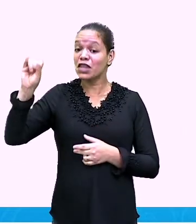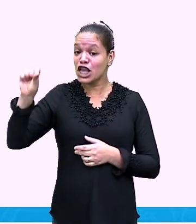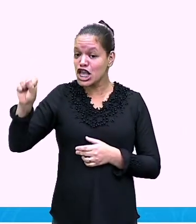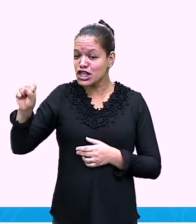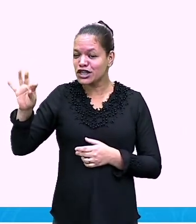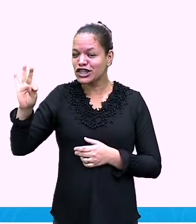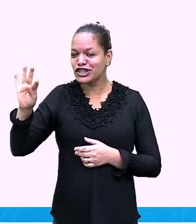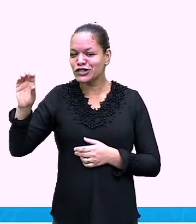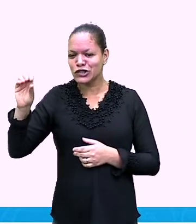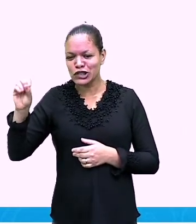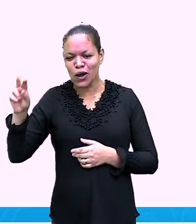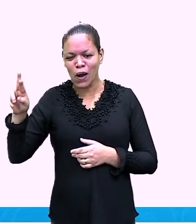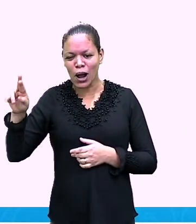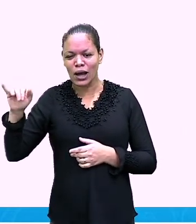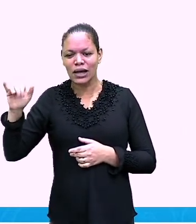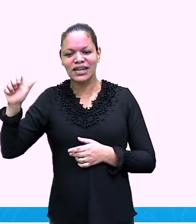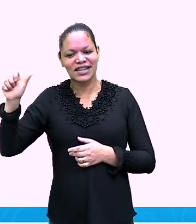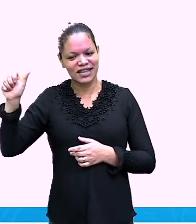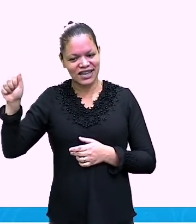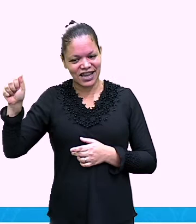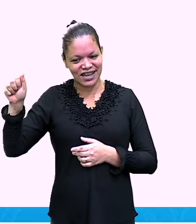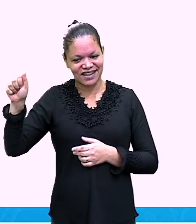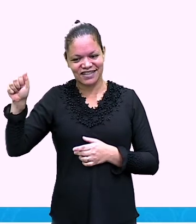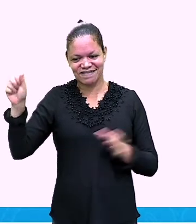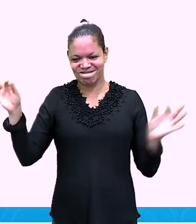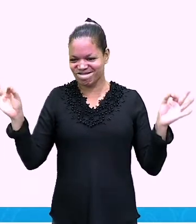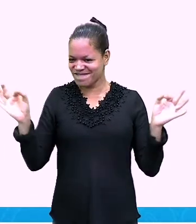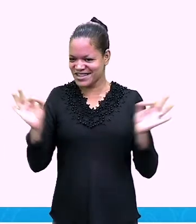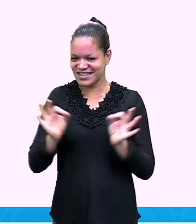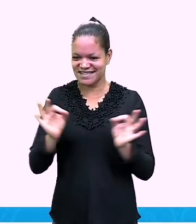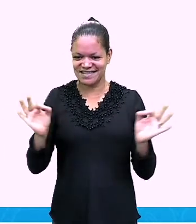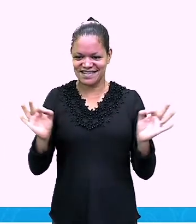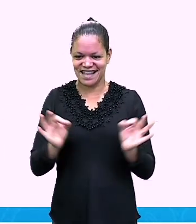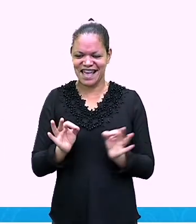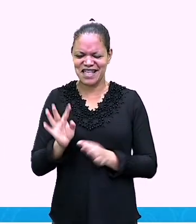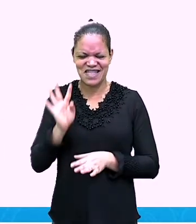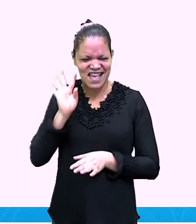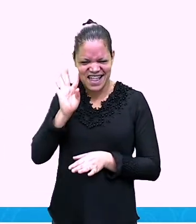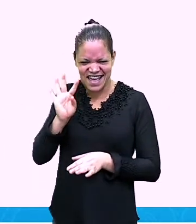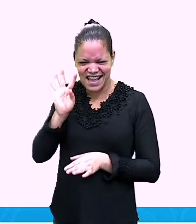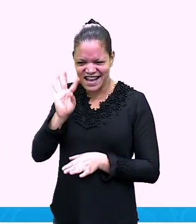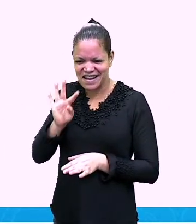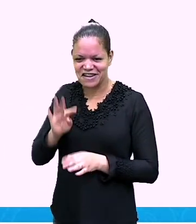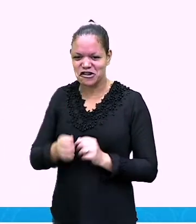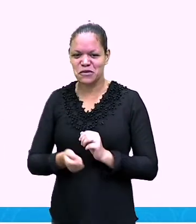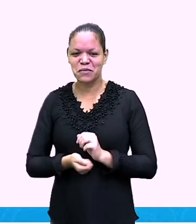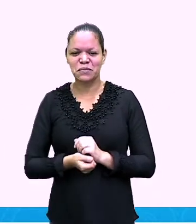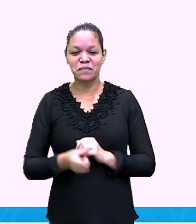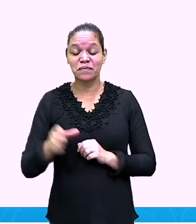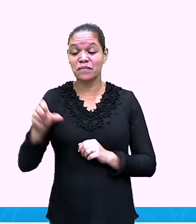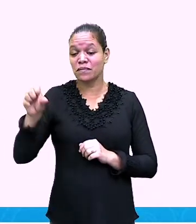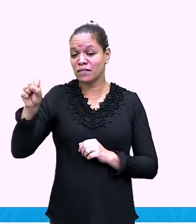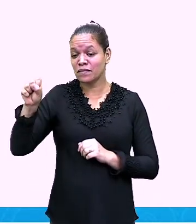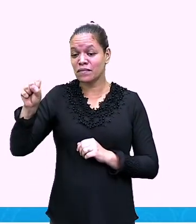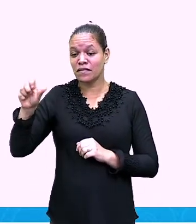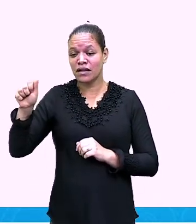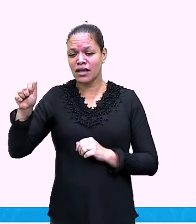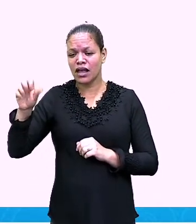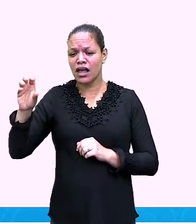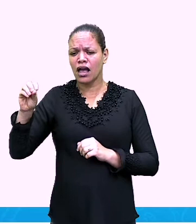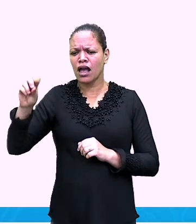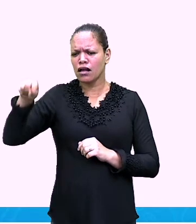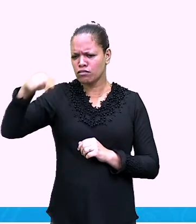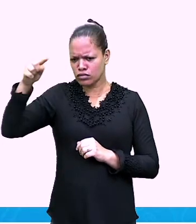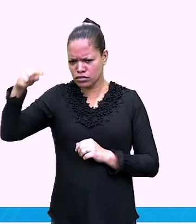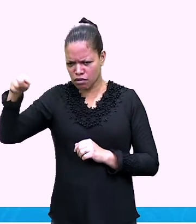história, que vocês acabaram de ler comigo, uma história muito legal do João. Preste atenção. São, né, aqui a gente tem a